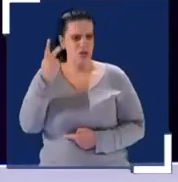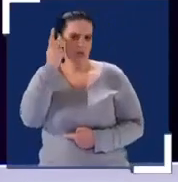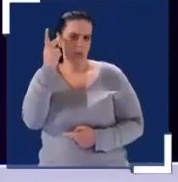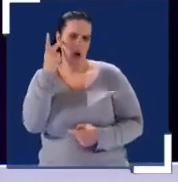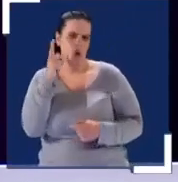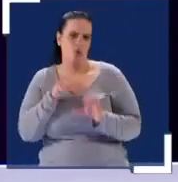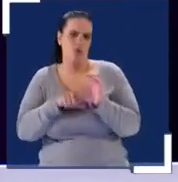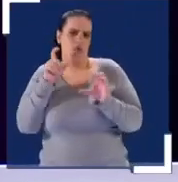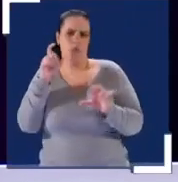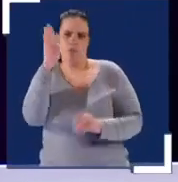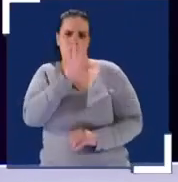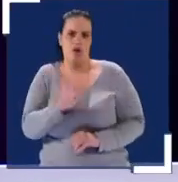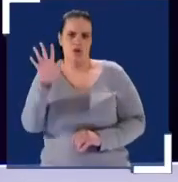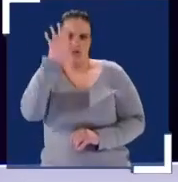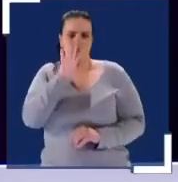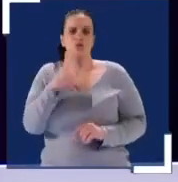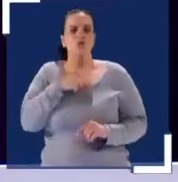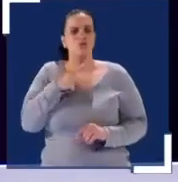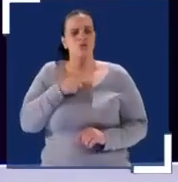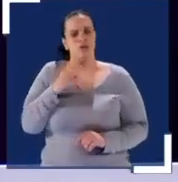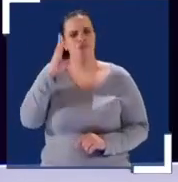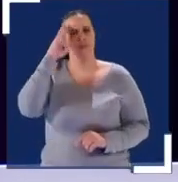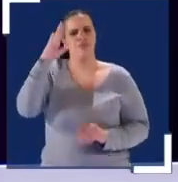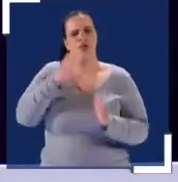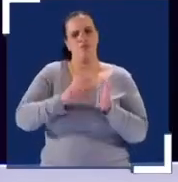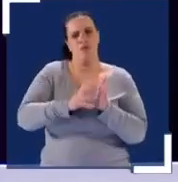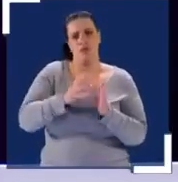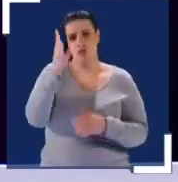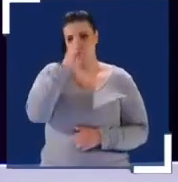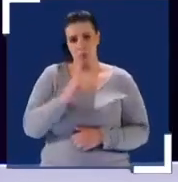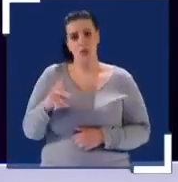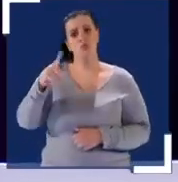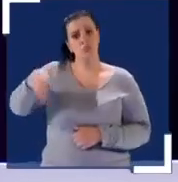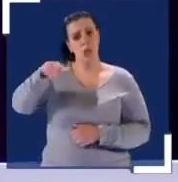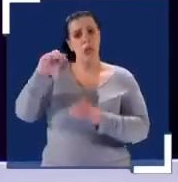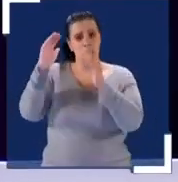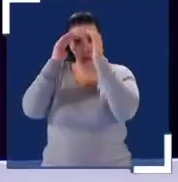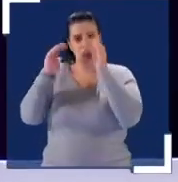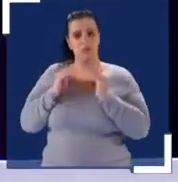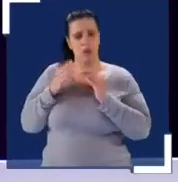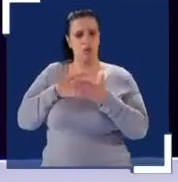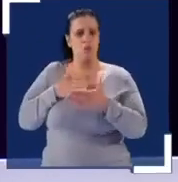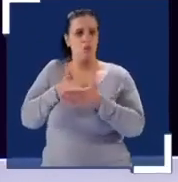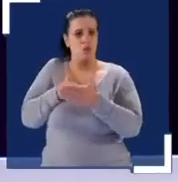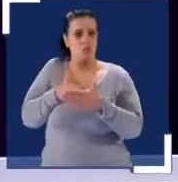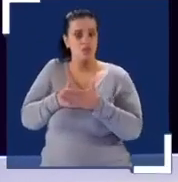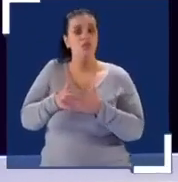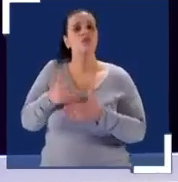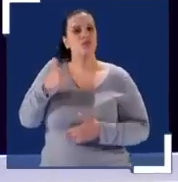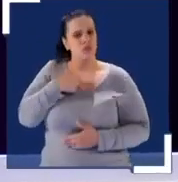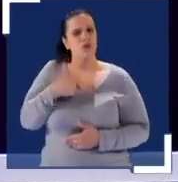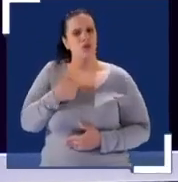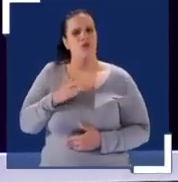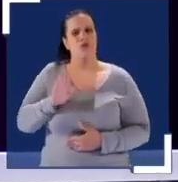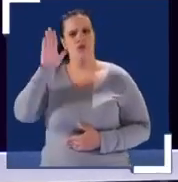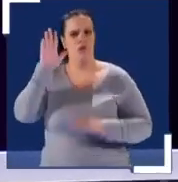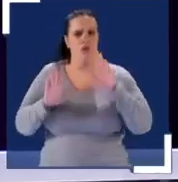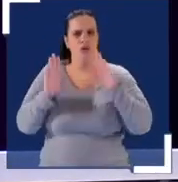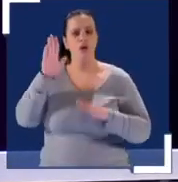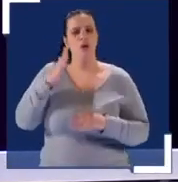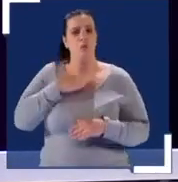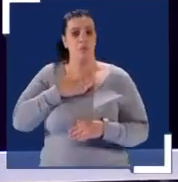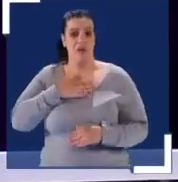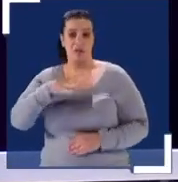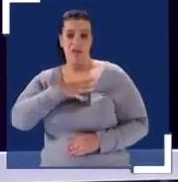não é? Nós temos um dos maiores partidos do Brasil, eles me respeitam nesse meu limite. Eu disputei as eleições na minha cidade e ganhei do